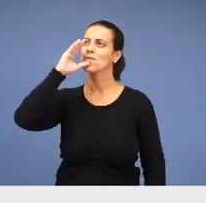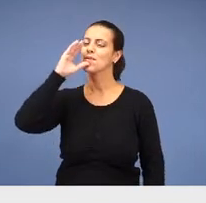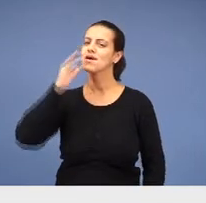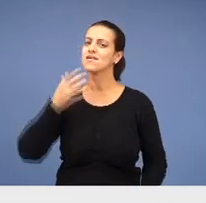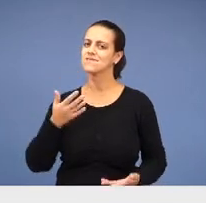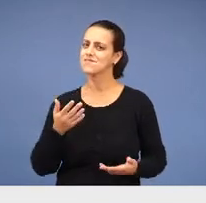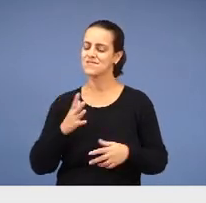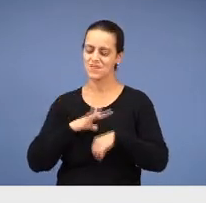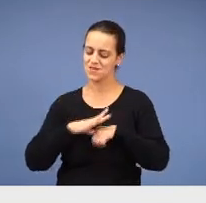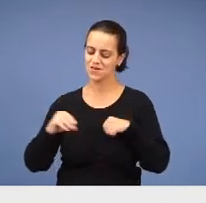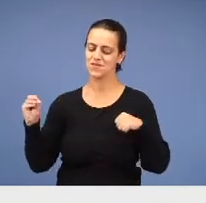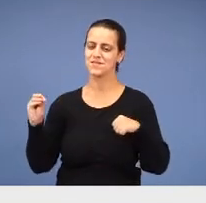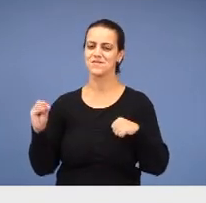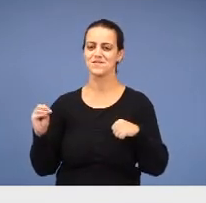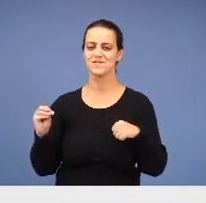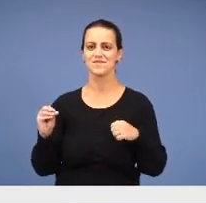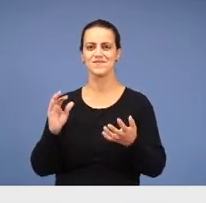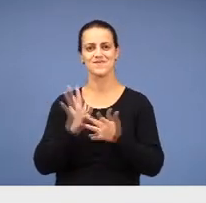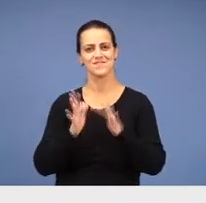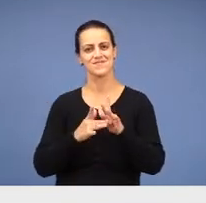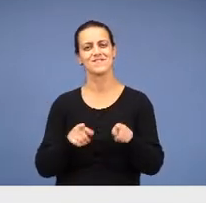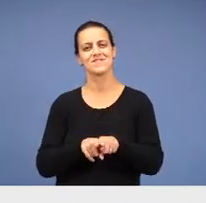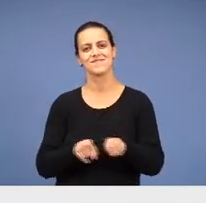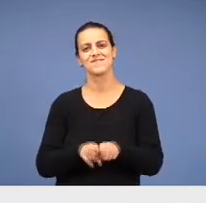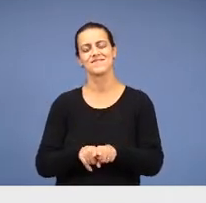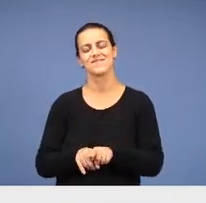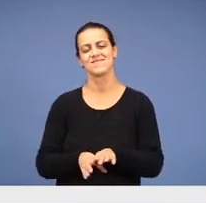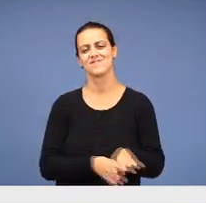Cura tudo, e Jesus cura também.